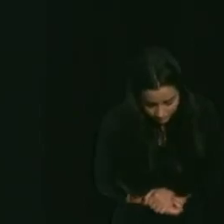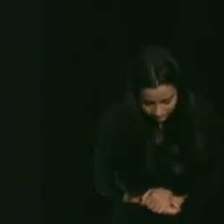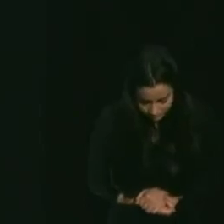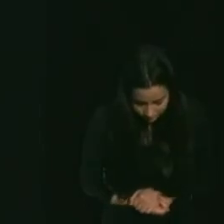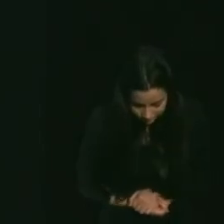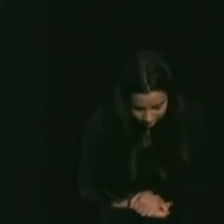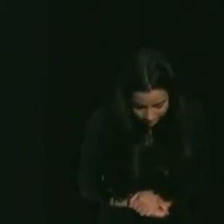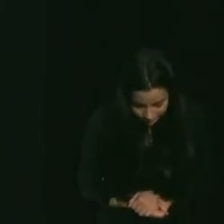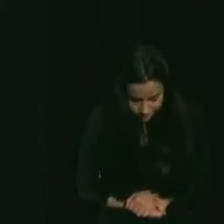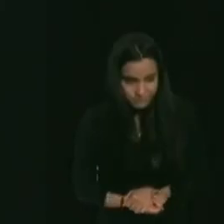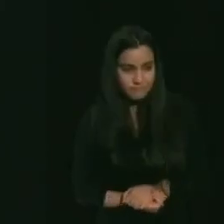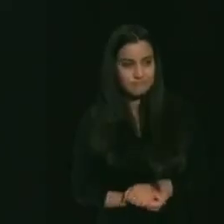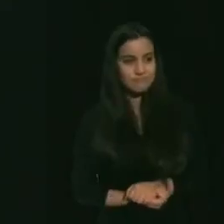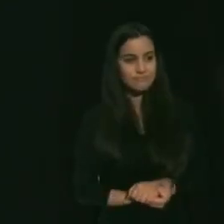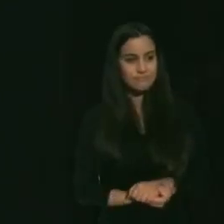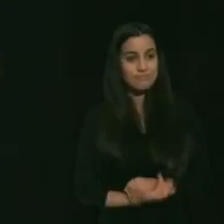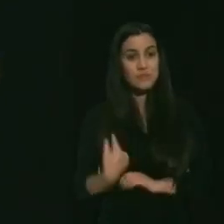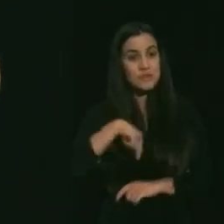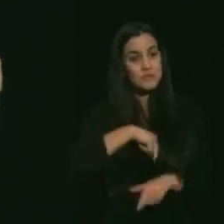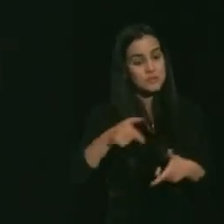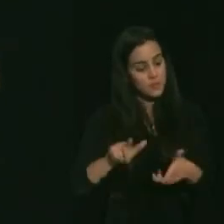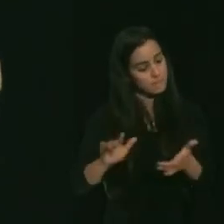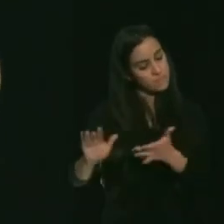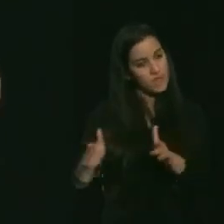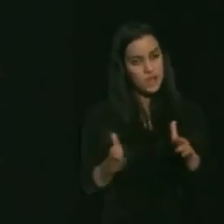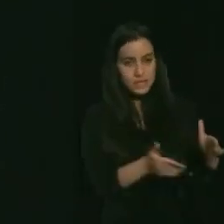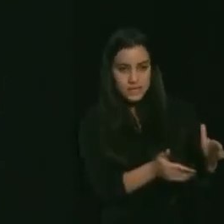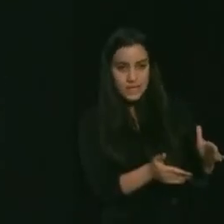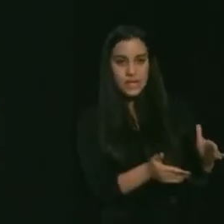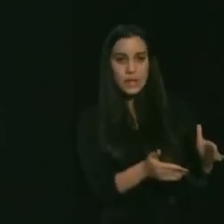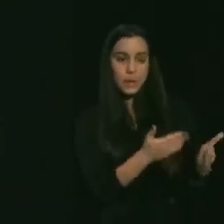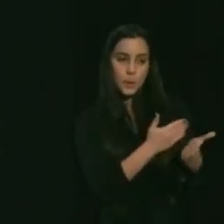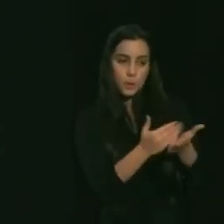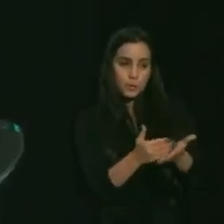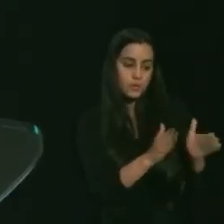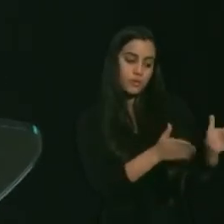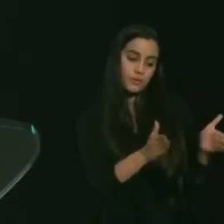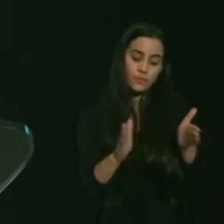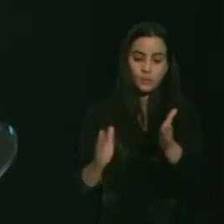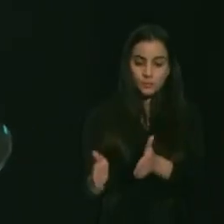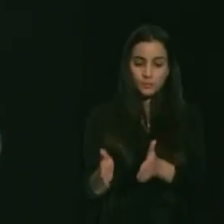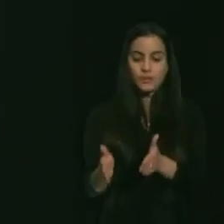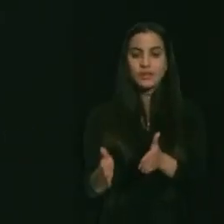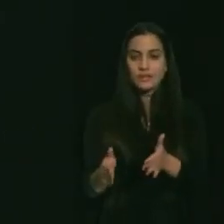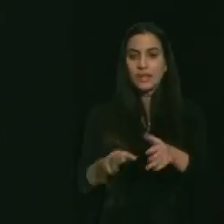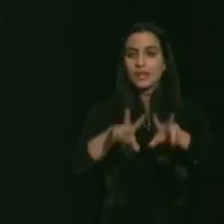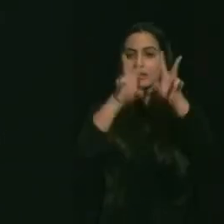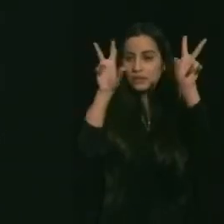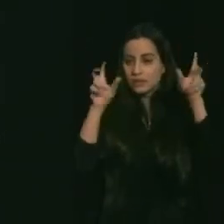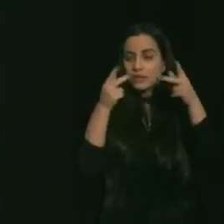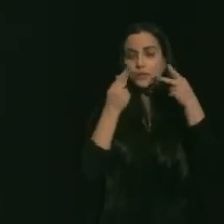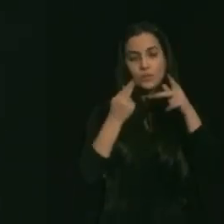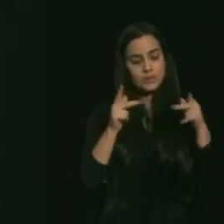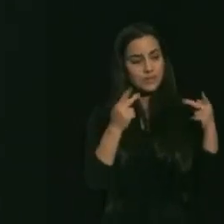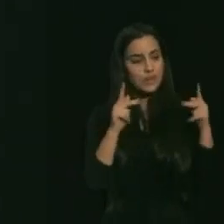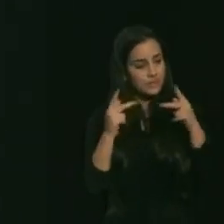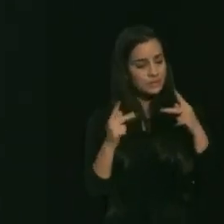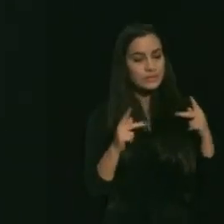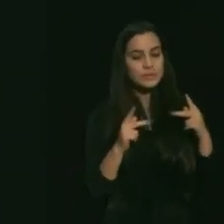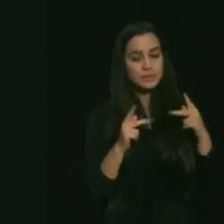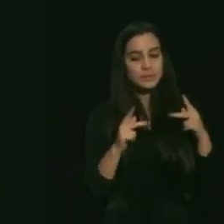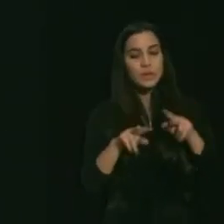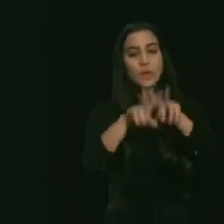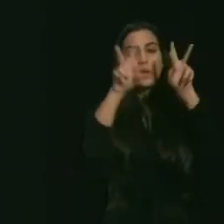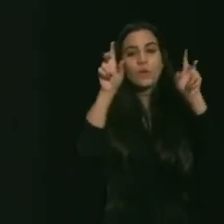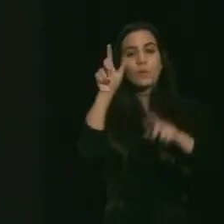Nós estamos numa série, começando uma série agora de mensagens